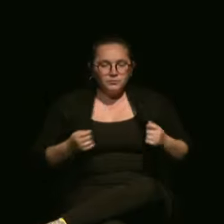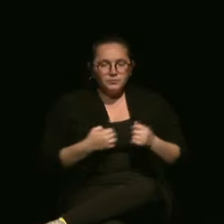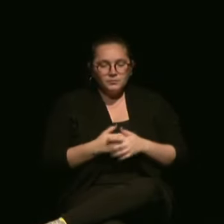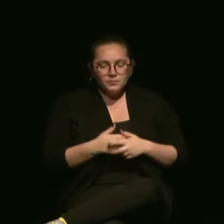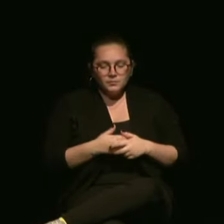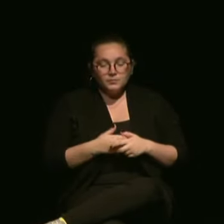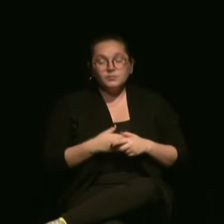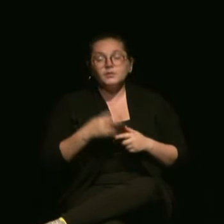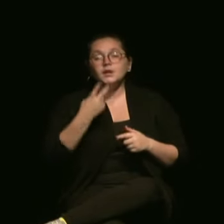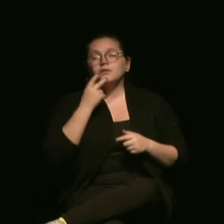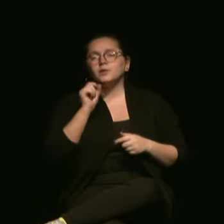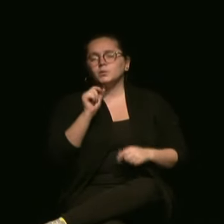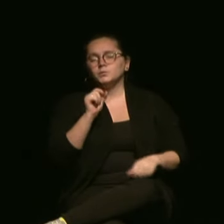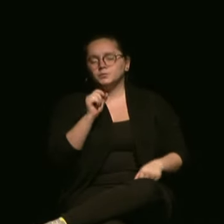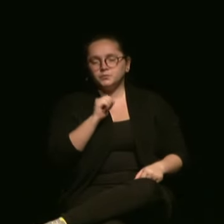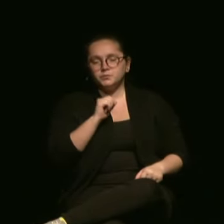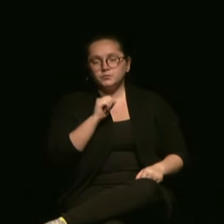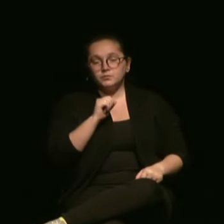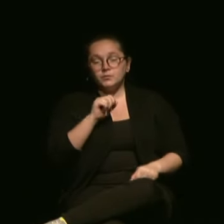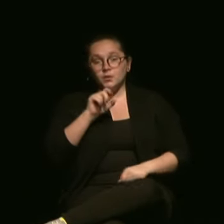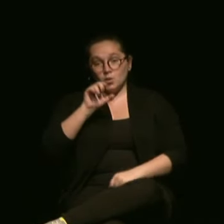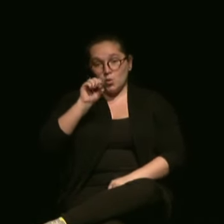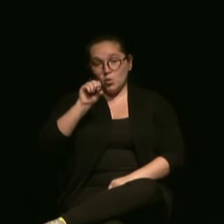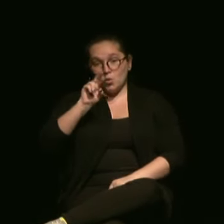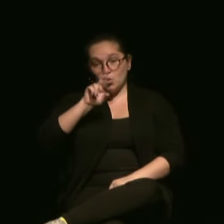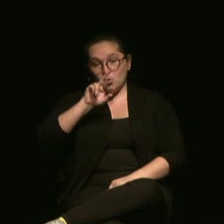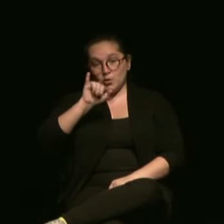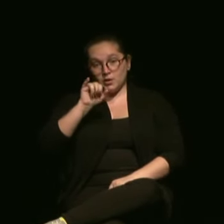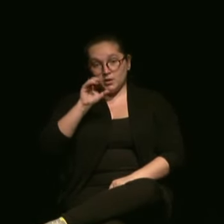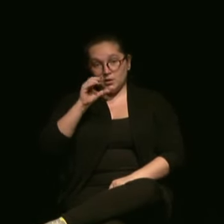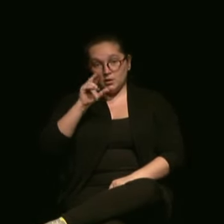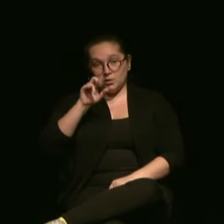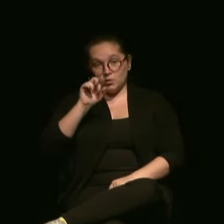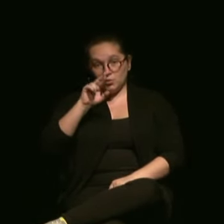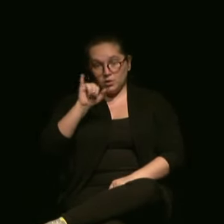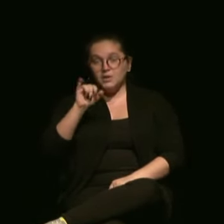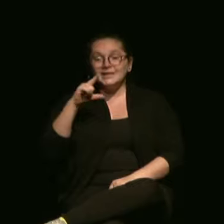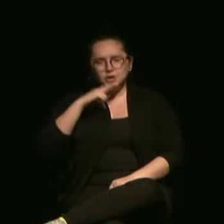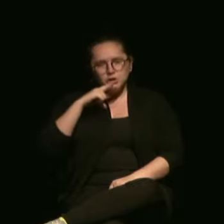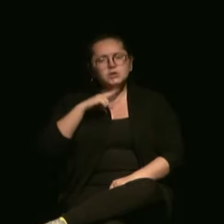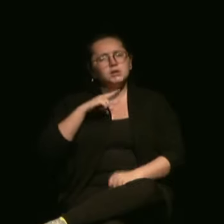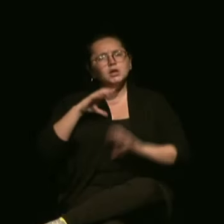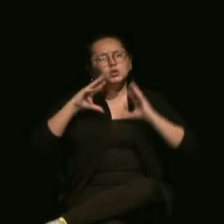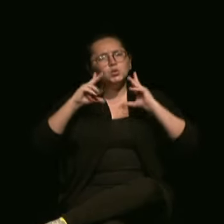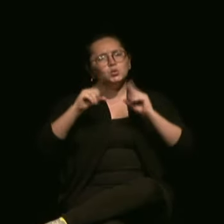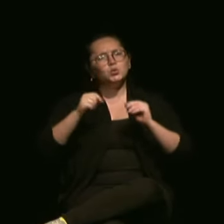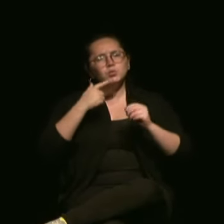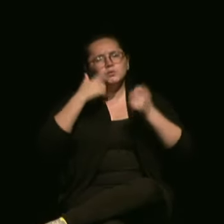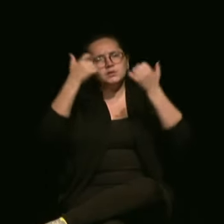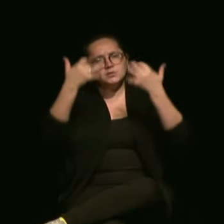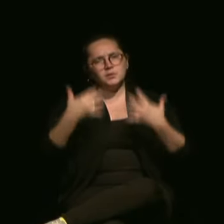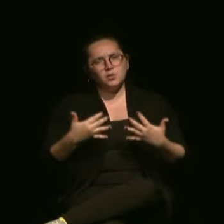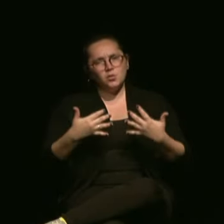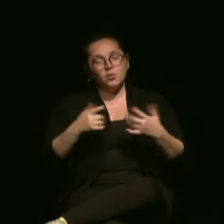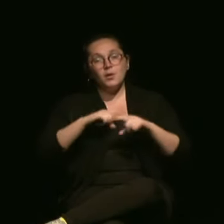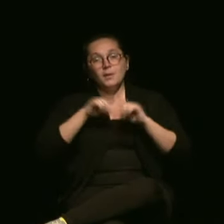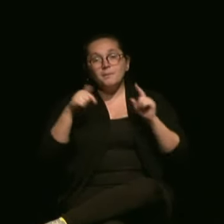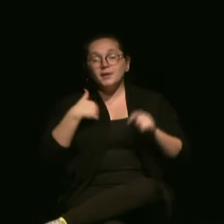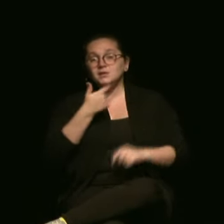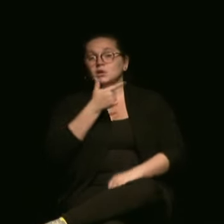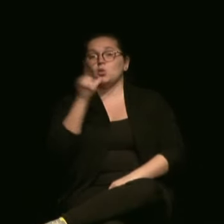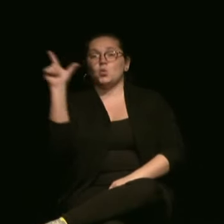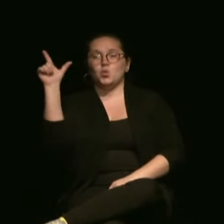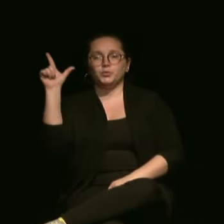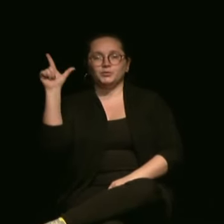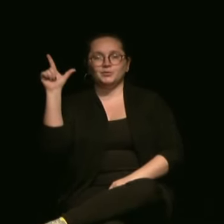é aspas da Jordana, Oricuri tinha entre todos os elementos que você já citou, um outro germe do